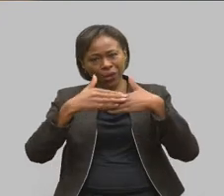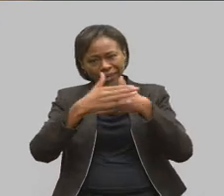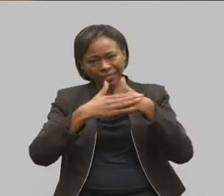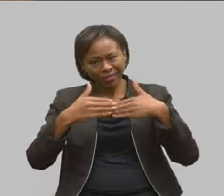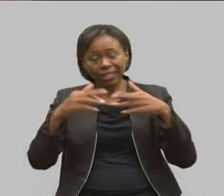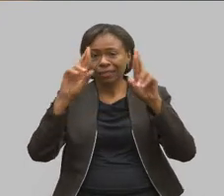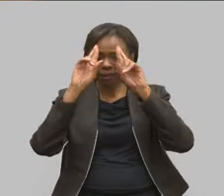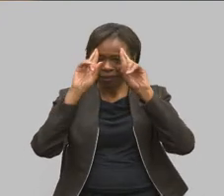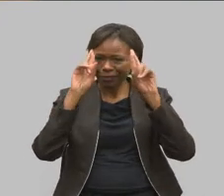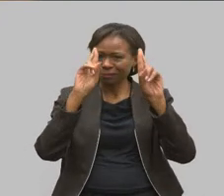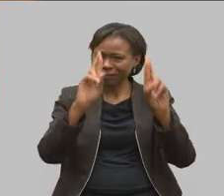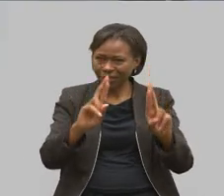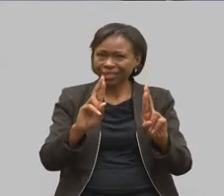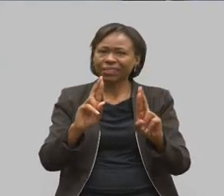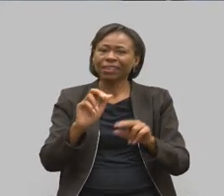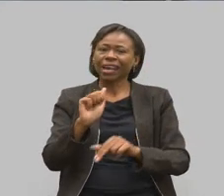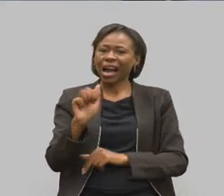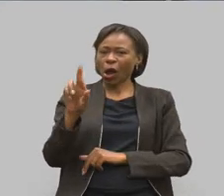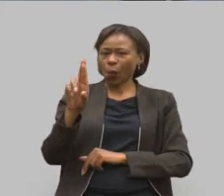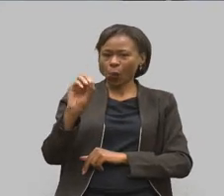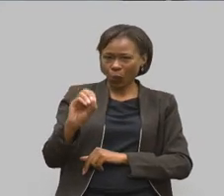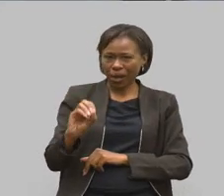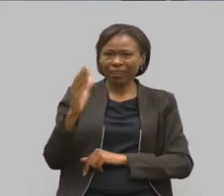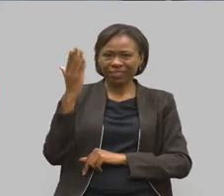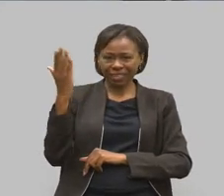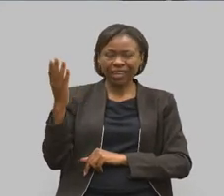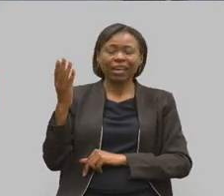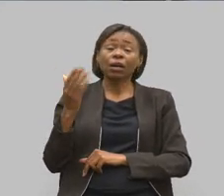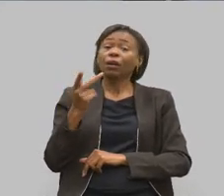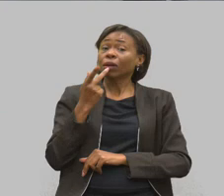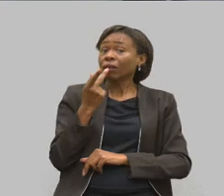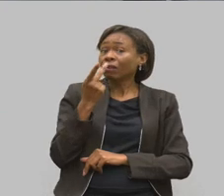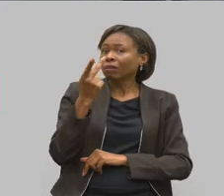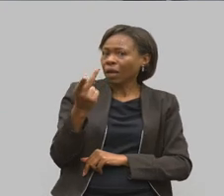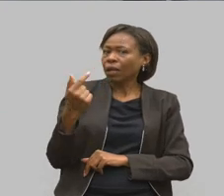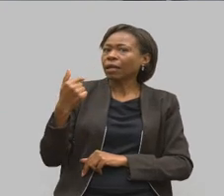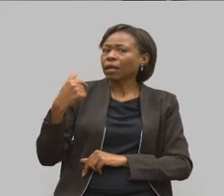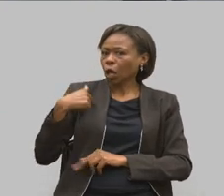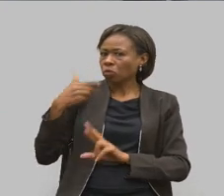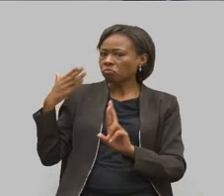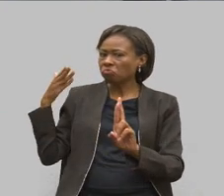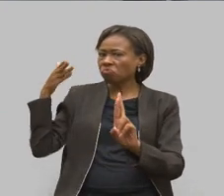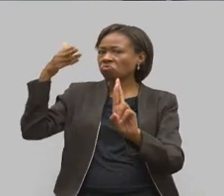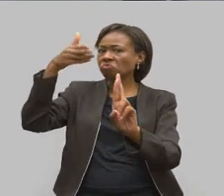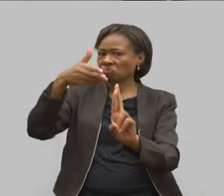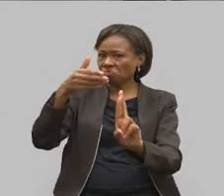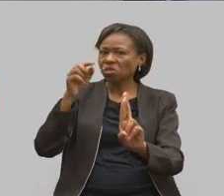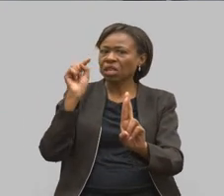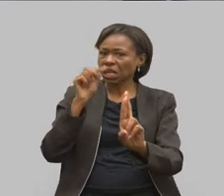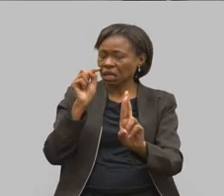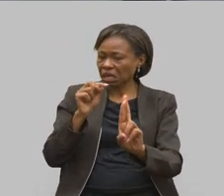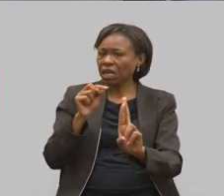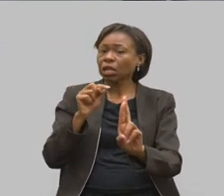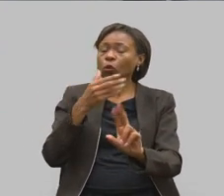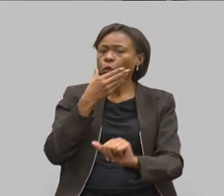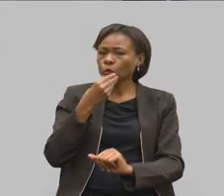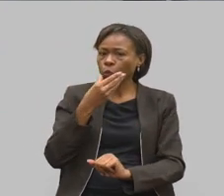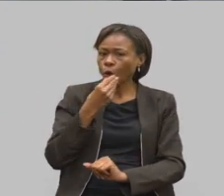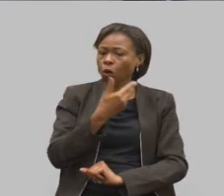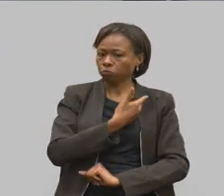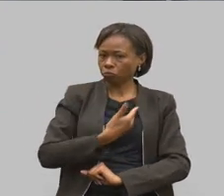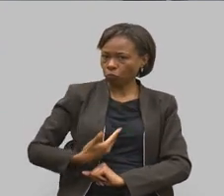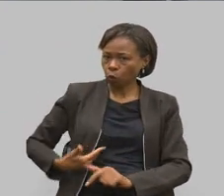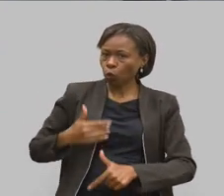respeitoso ao Marcelo aro diga que eu tenho ele como referência de um homem público